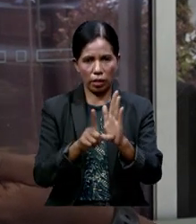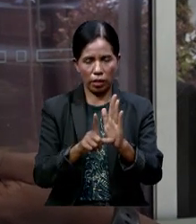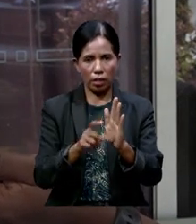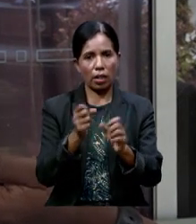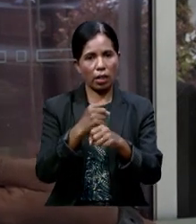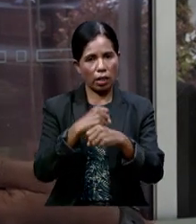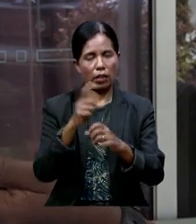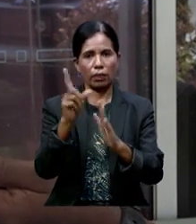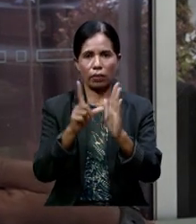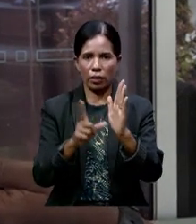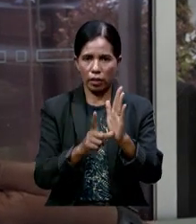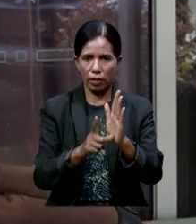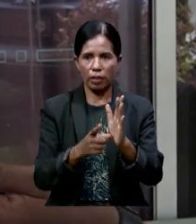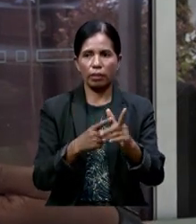lei,